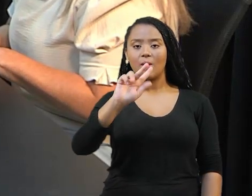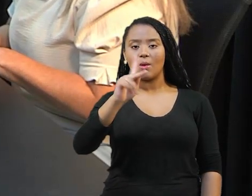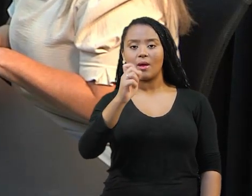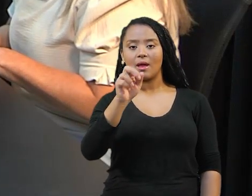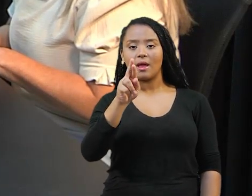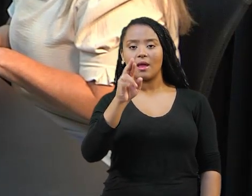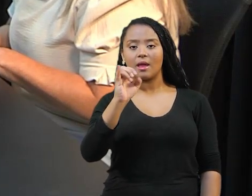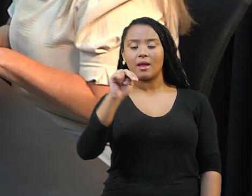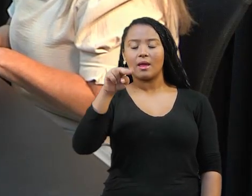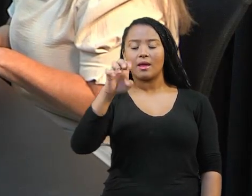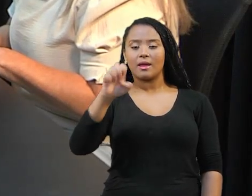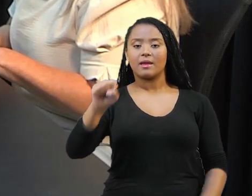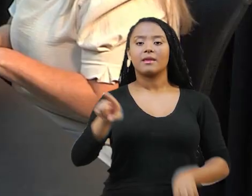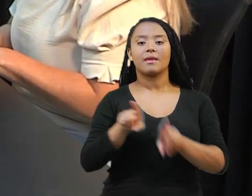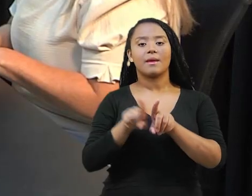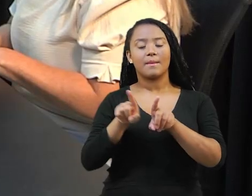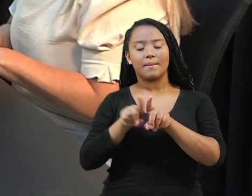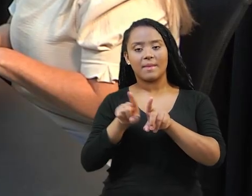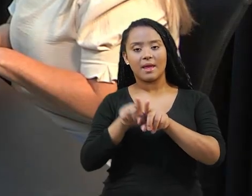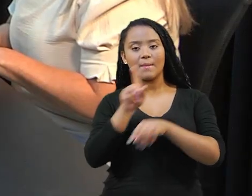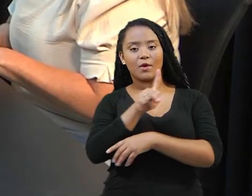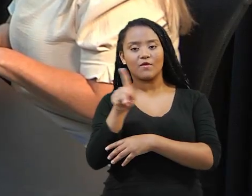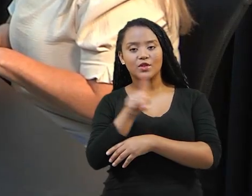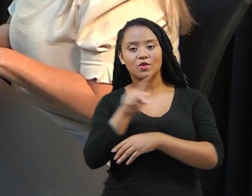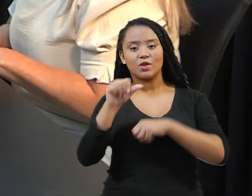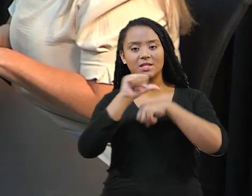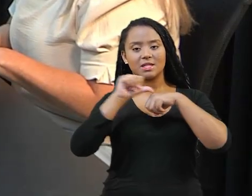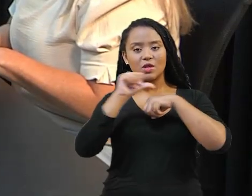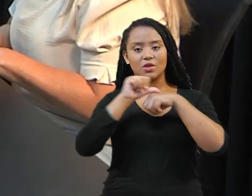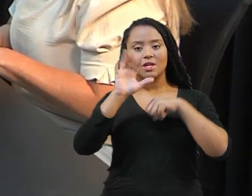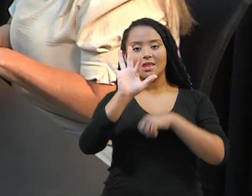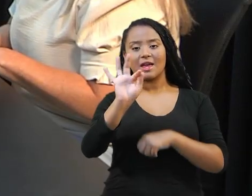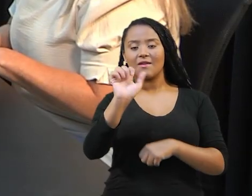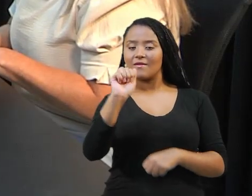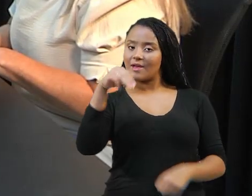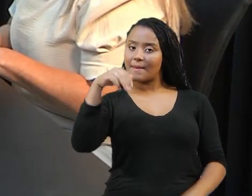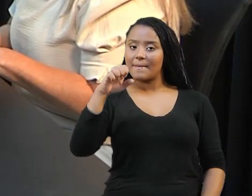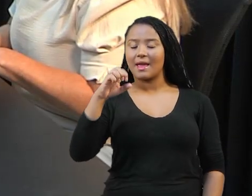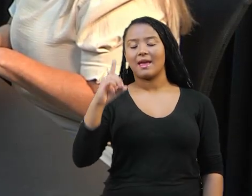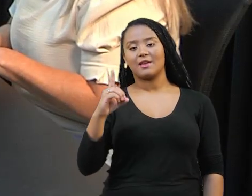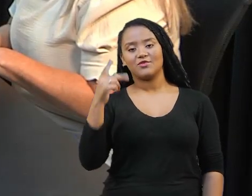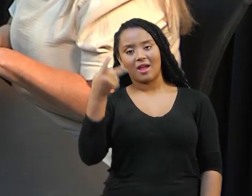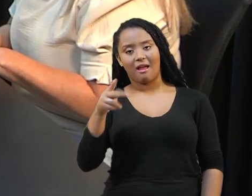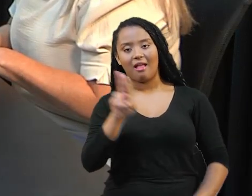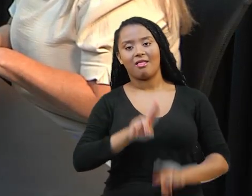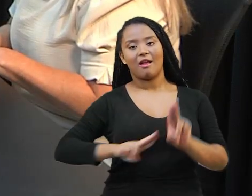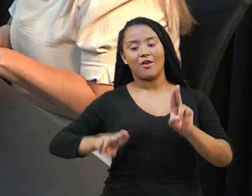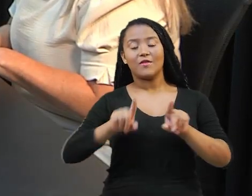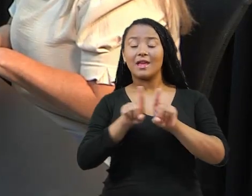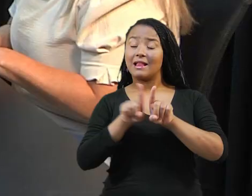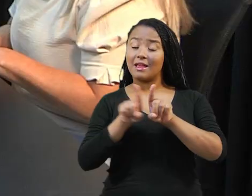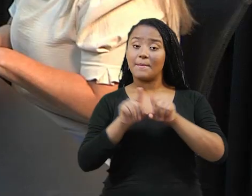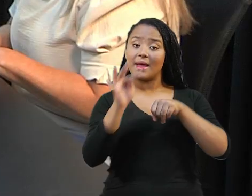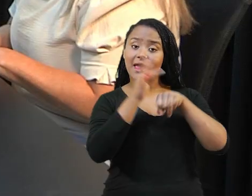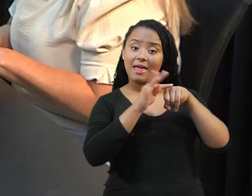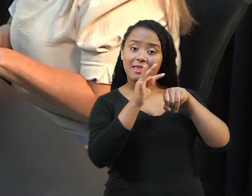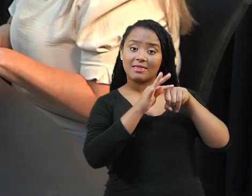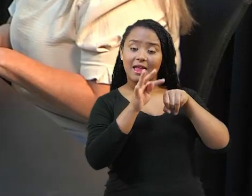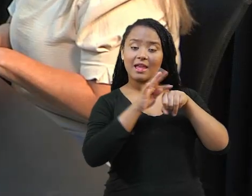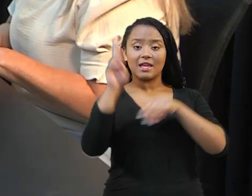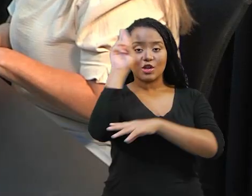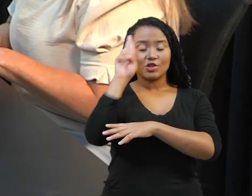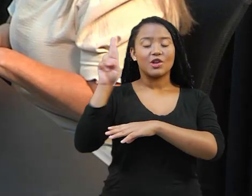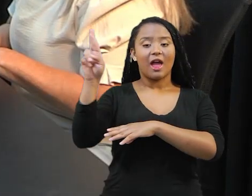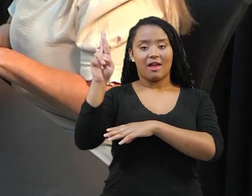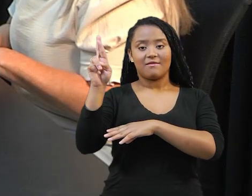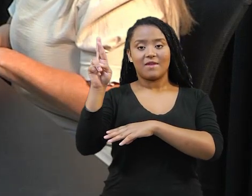da FAMED, a Faculdade de Medicina da UFO, atuando ainda como responsável técnico e chefe da divisão médica do Hospital